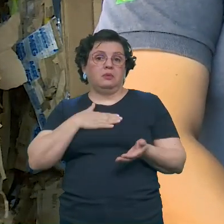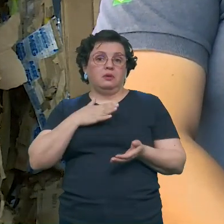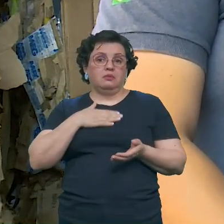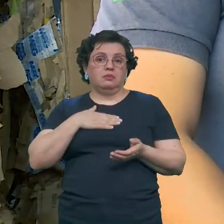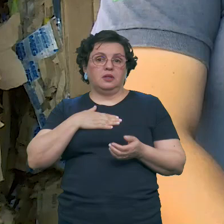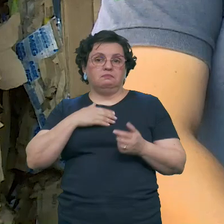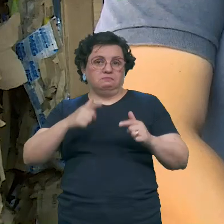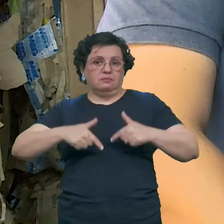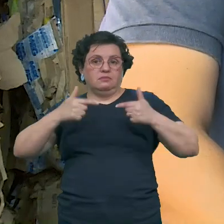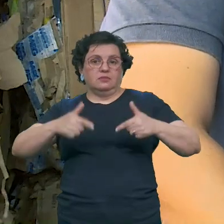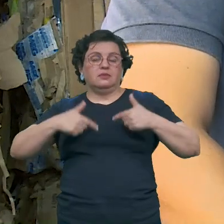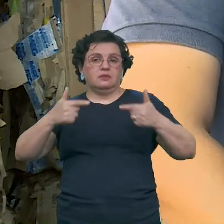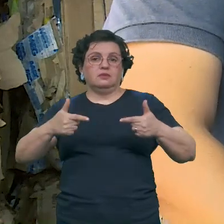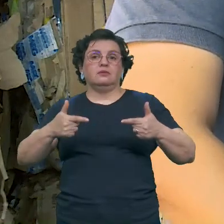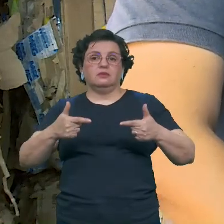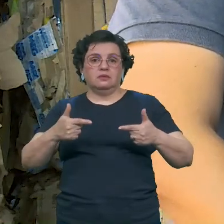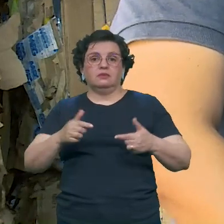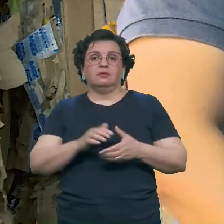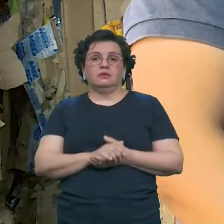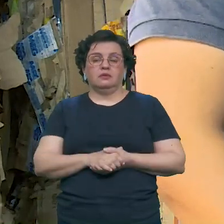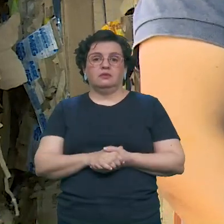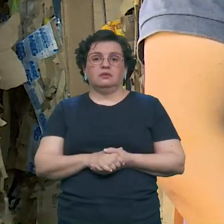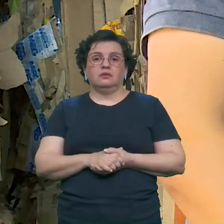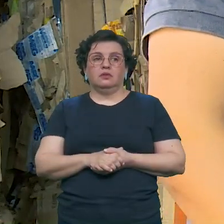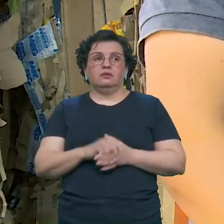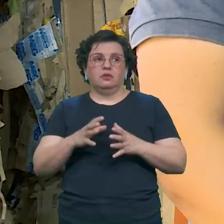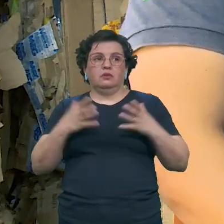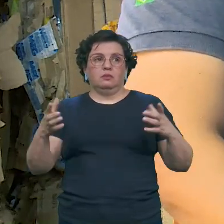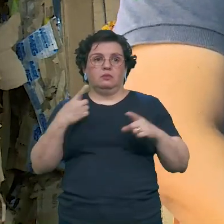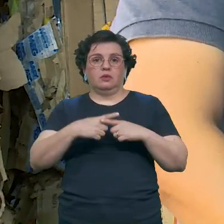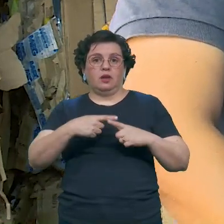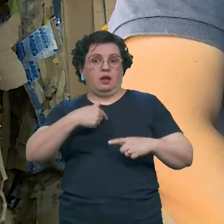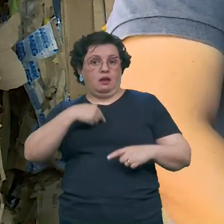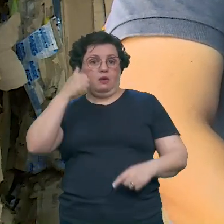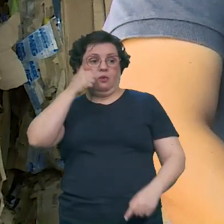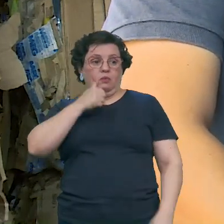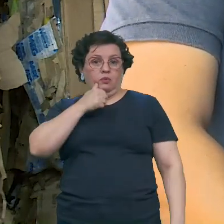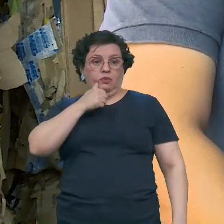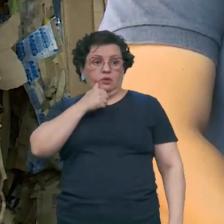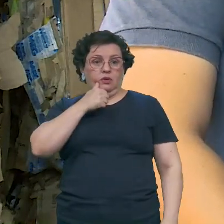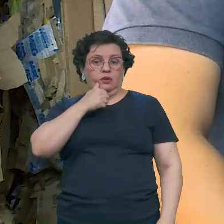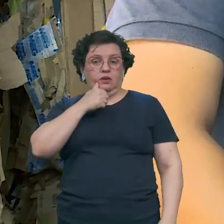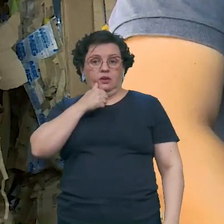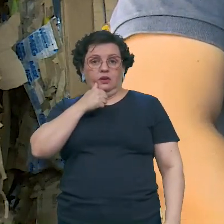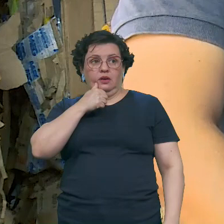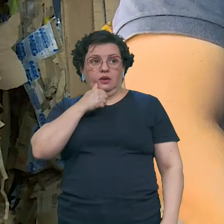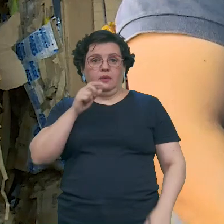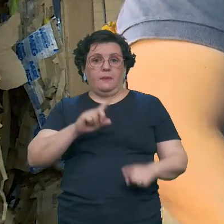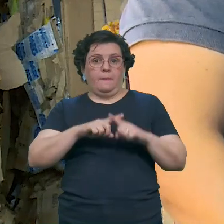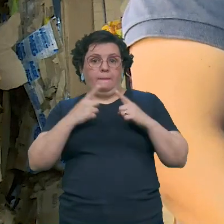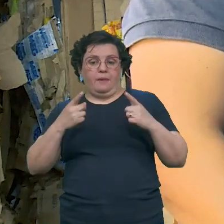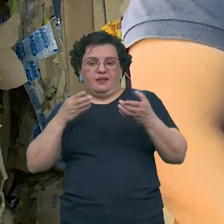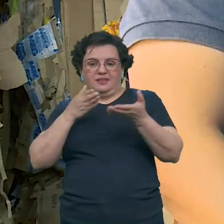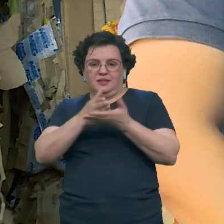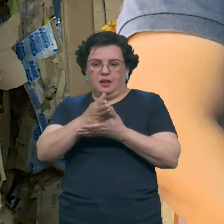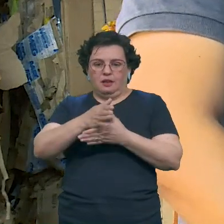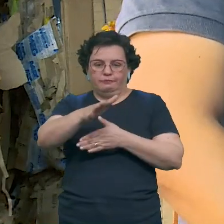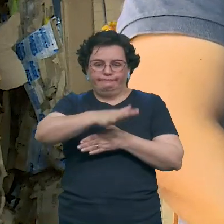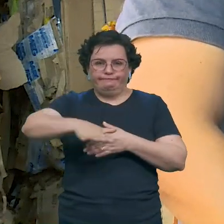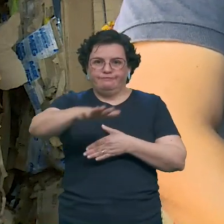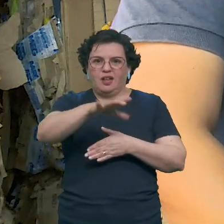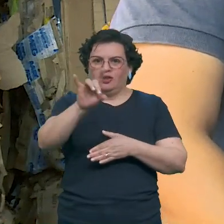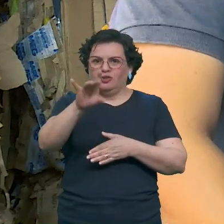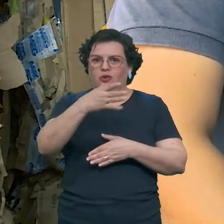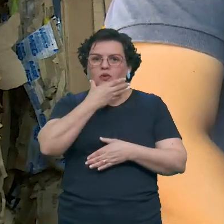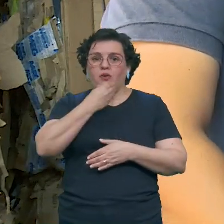muito grande, porque era uma mulher, né, indo para um setor onde tinham homens, porém